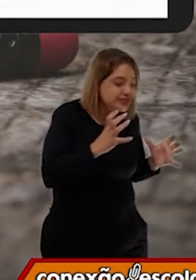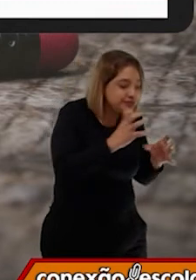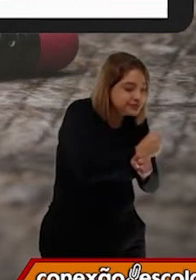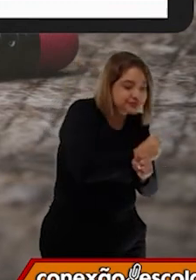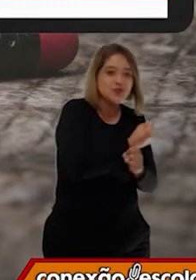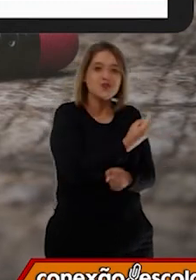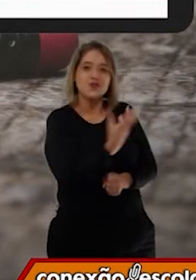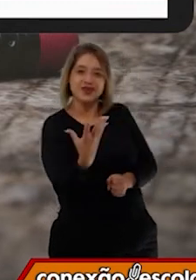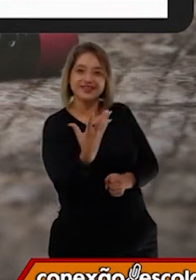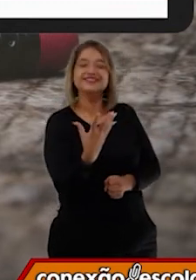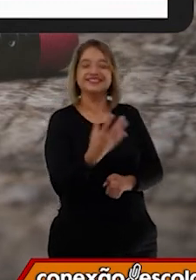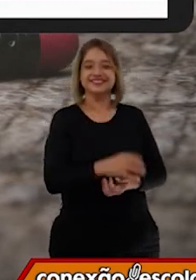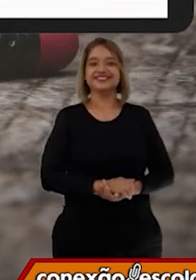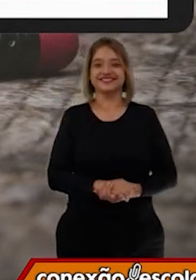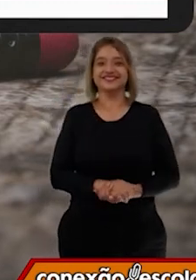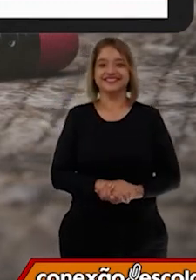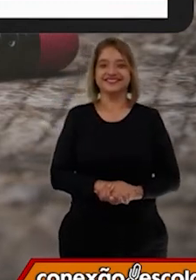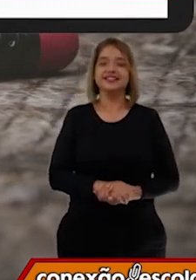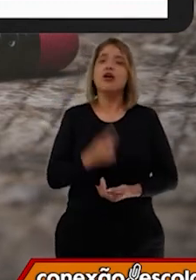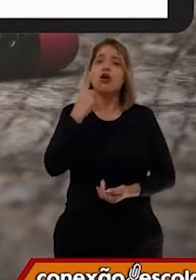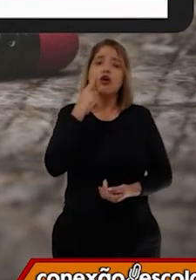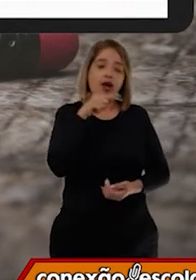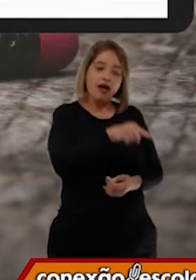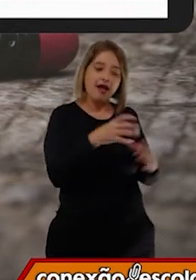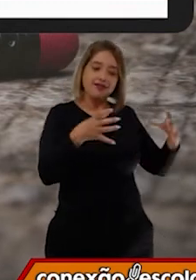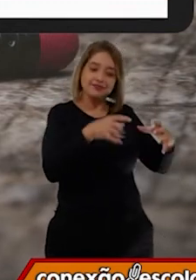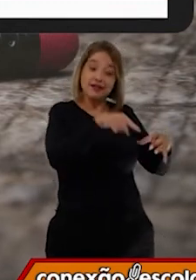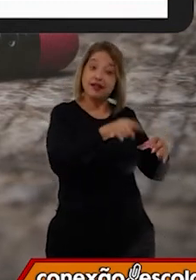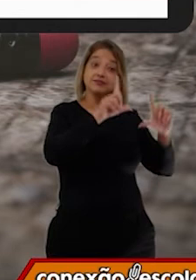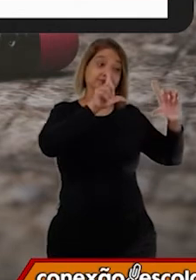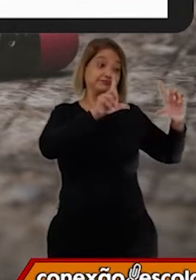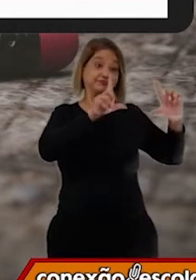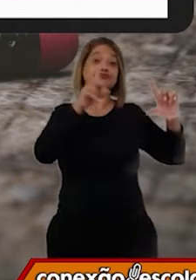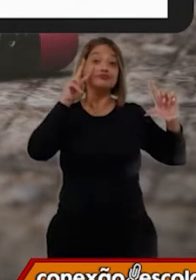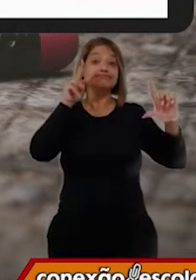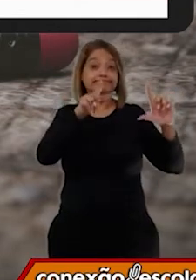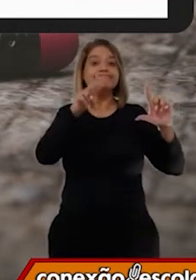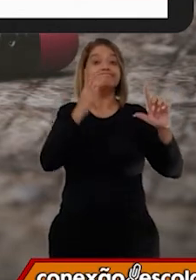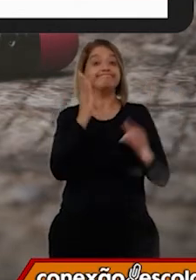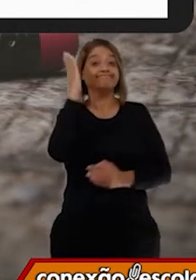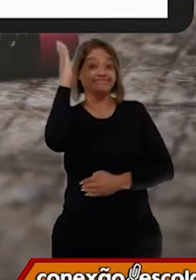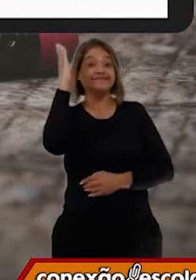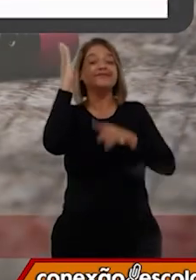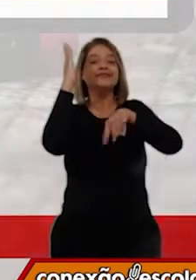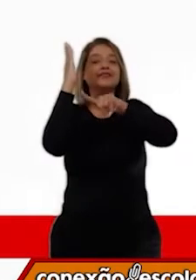né? Olha só, aqui tem uma coleção de figurinhas do Pokémon.